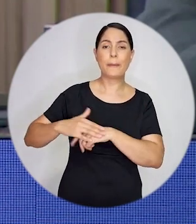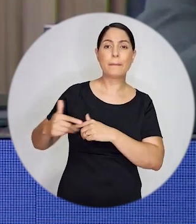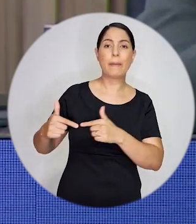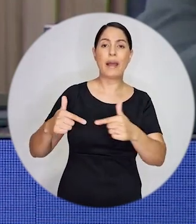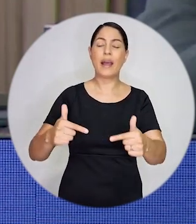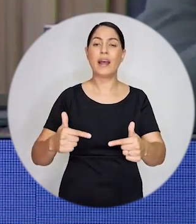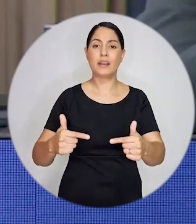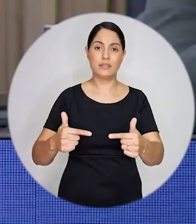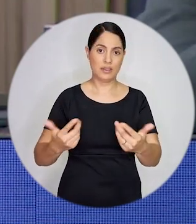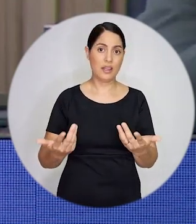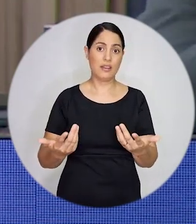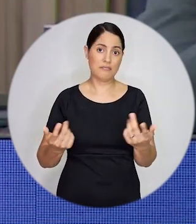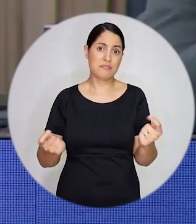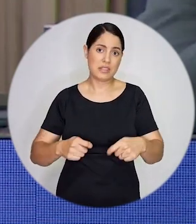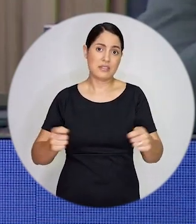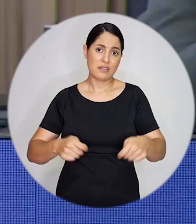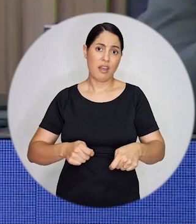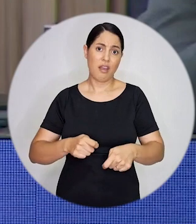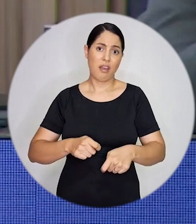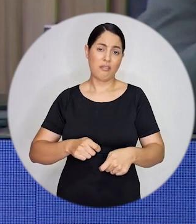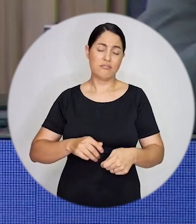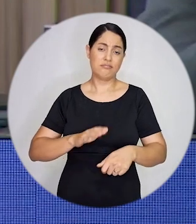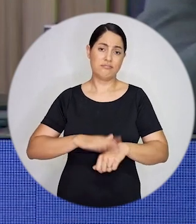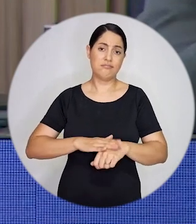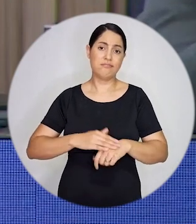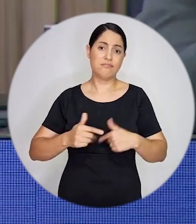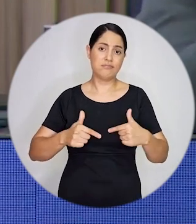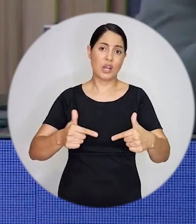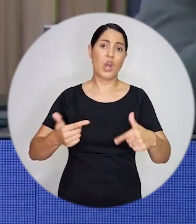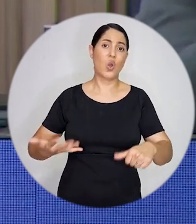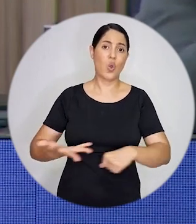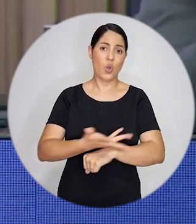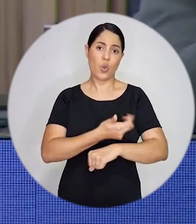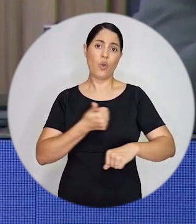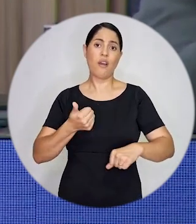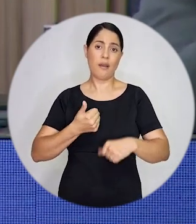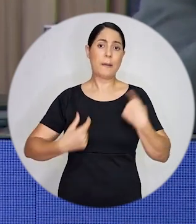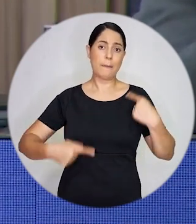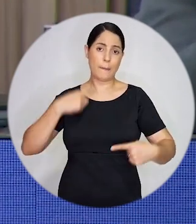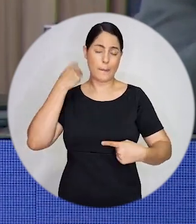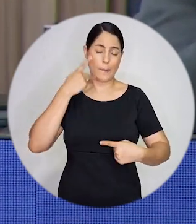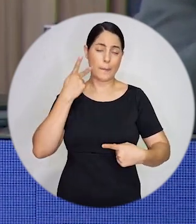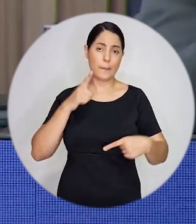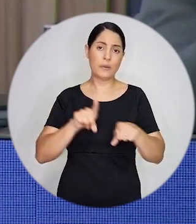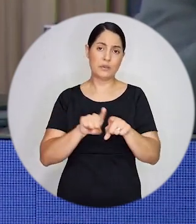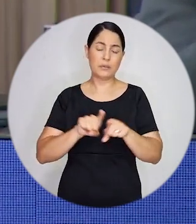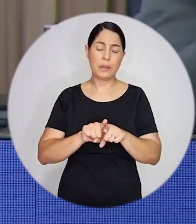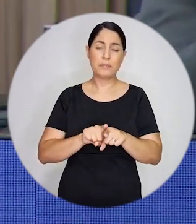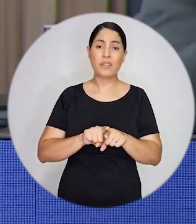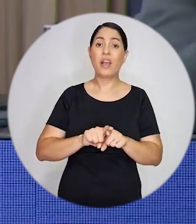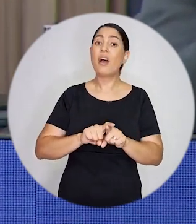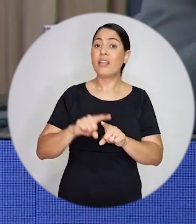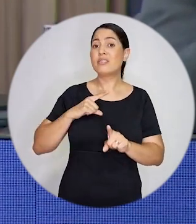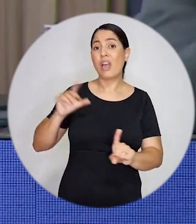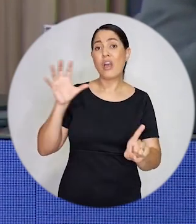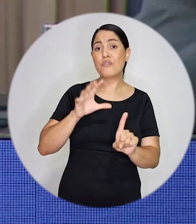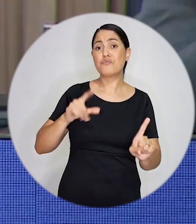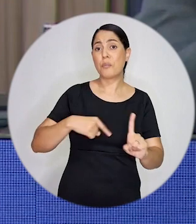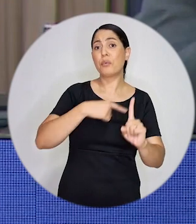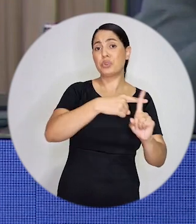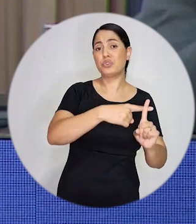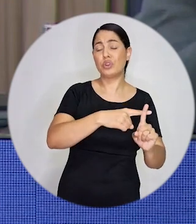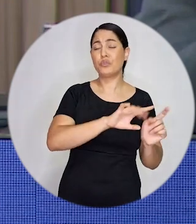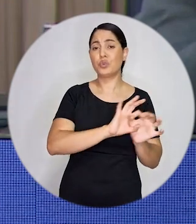de vista da efetividade das instituições, do ponto de vista da eficiência das instituições, da qualidade das políticas. Tudo isso tem um impacto